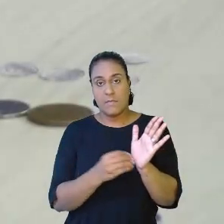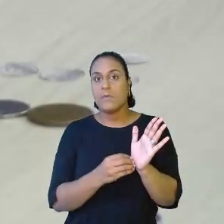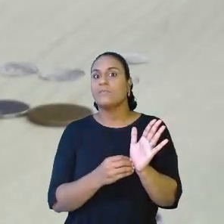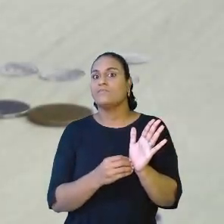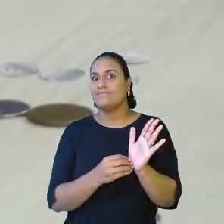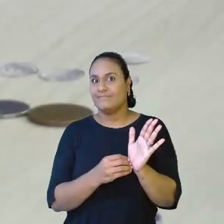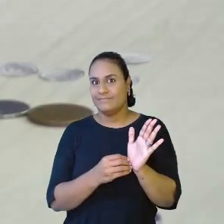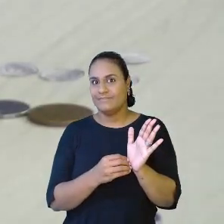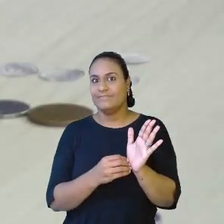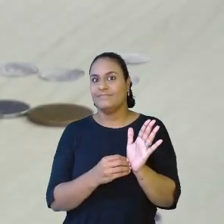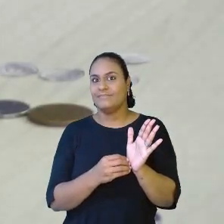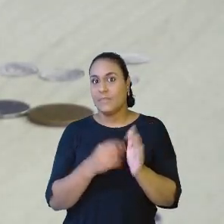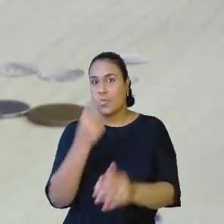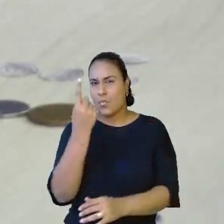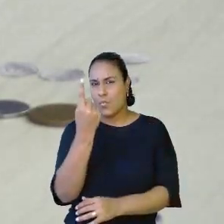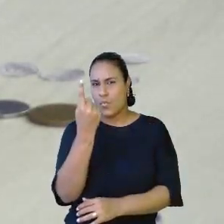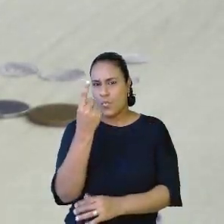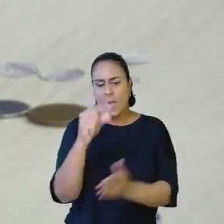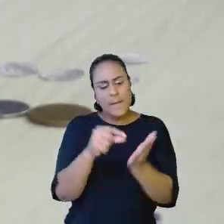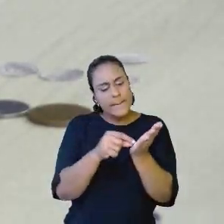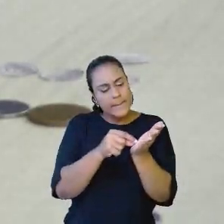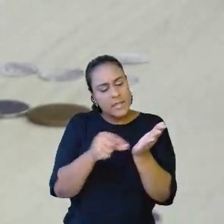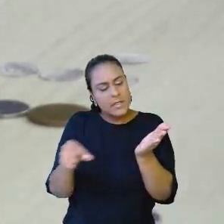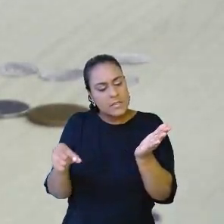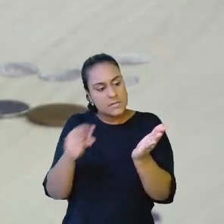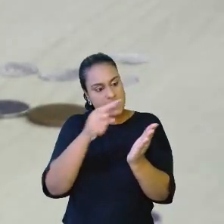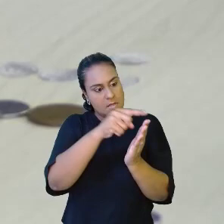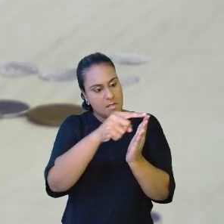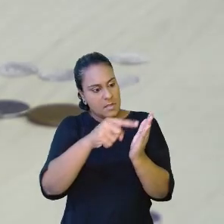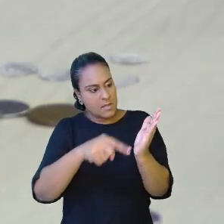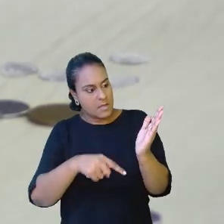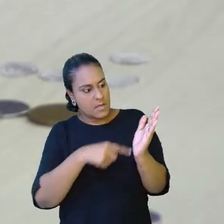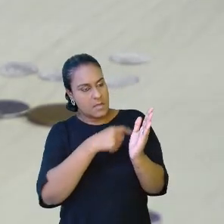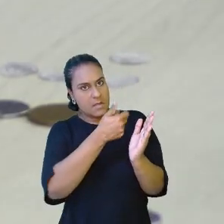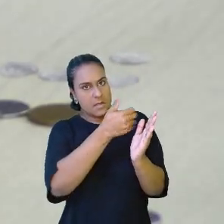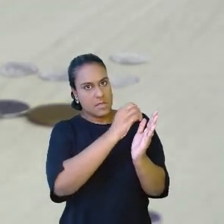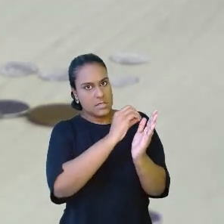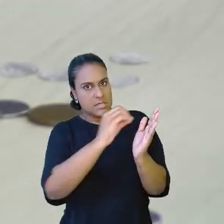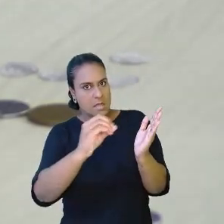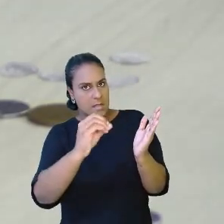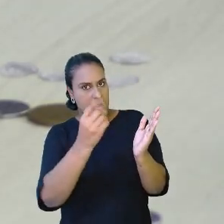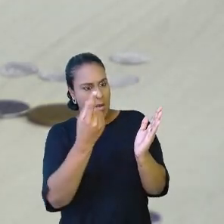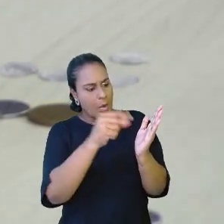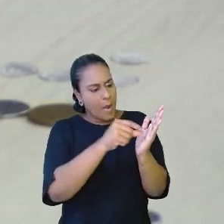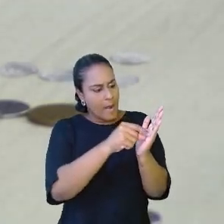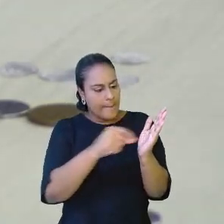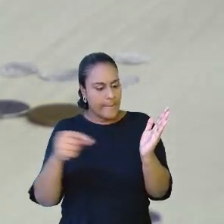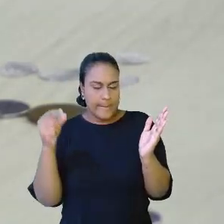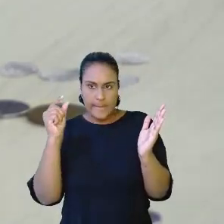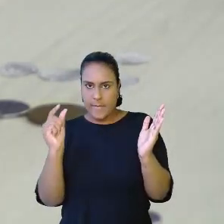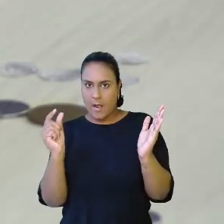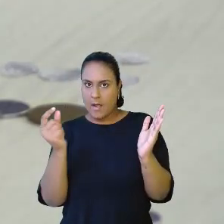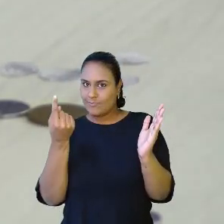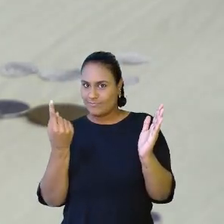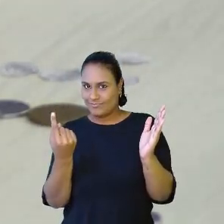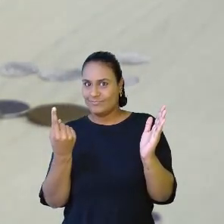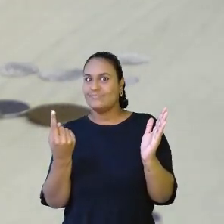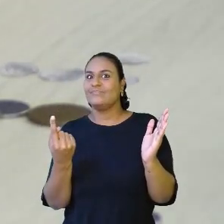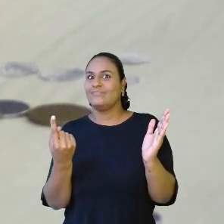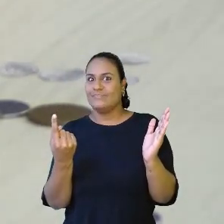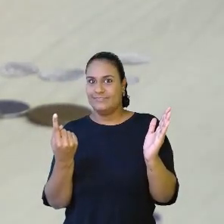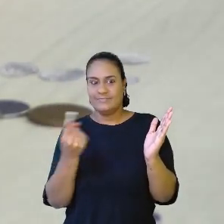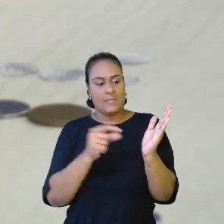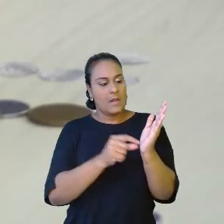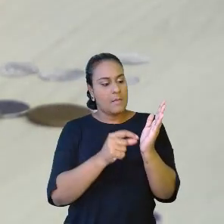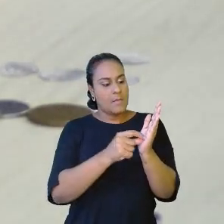significa isso, é um pedacinho do inteiro que eu dividi em 100 partes. E são 100 partes iguais,